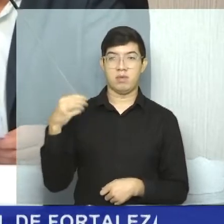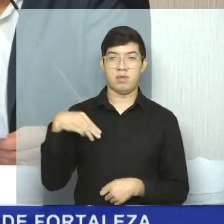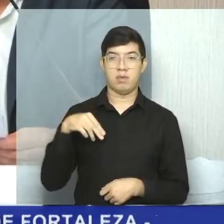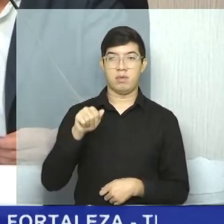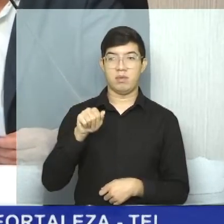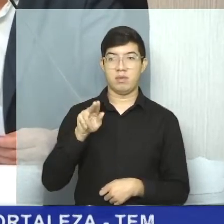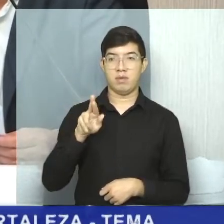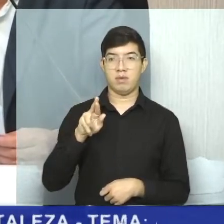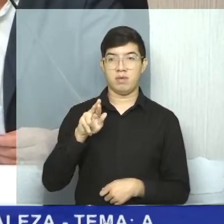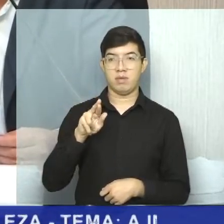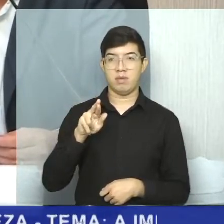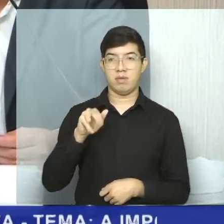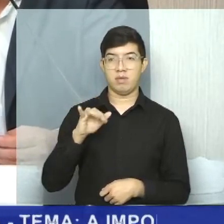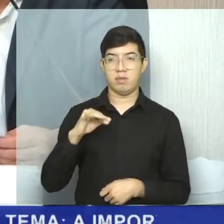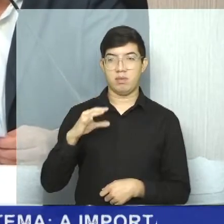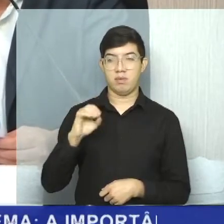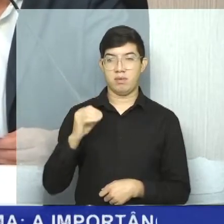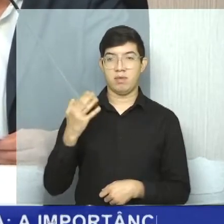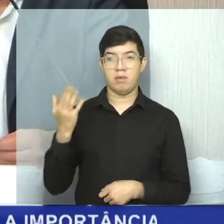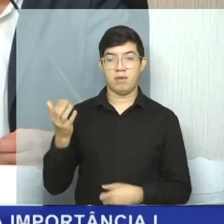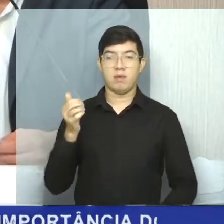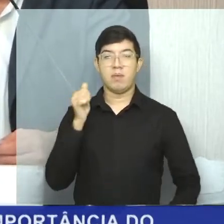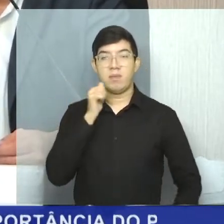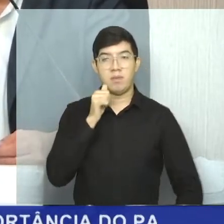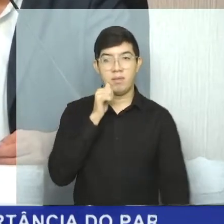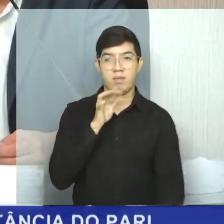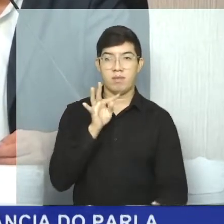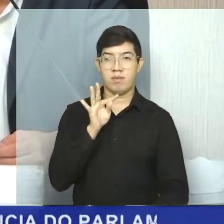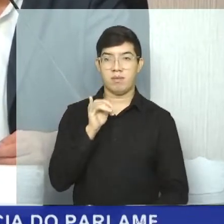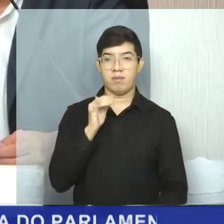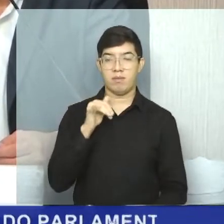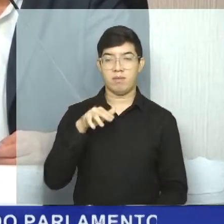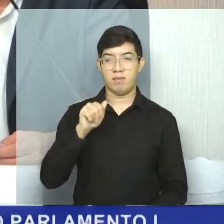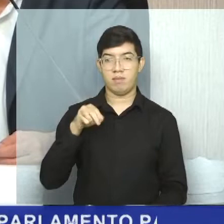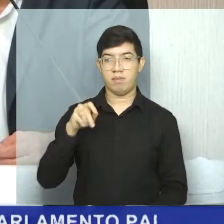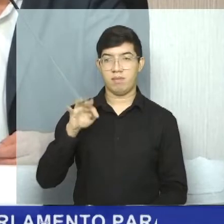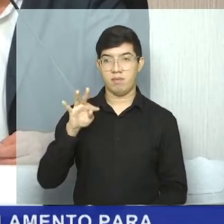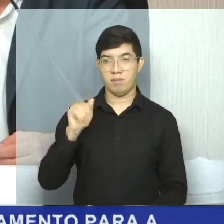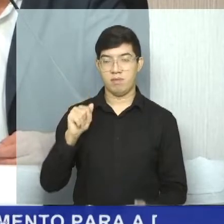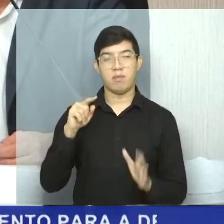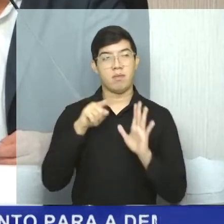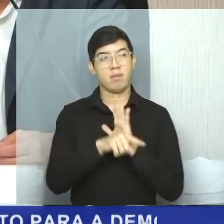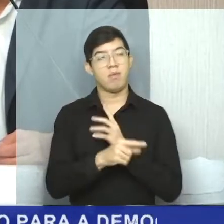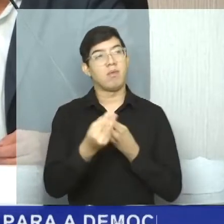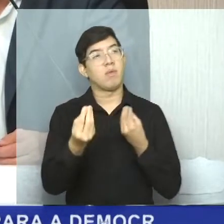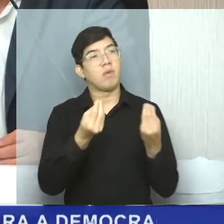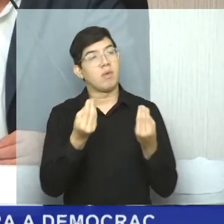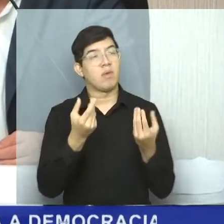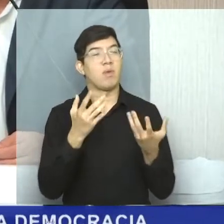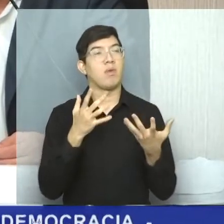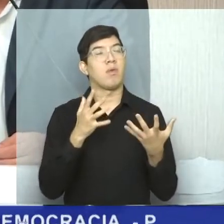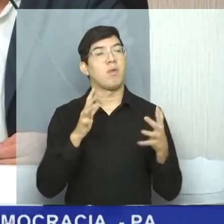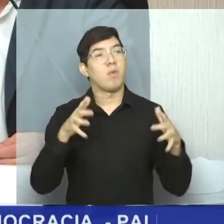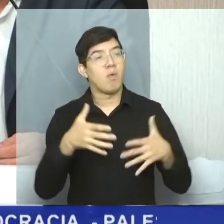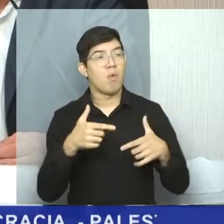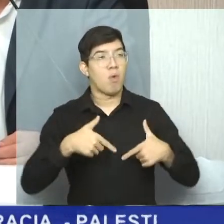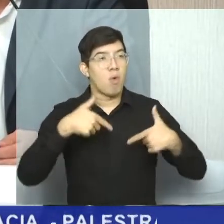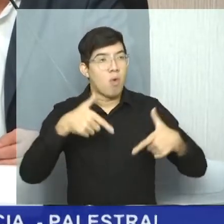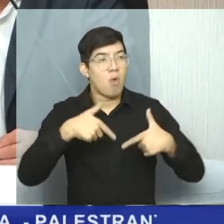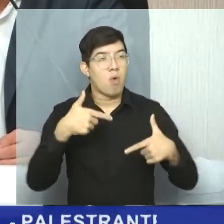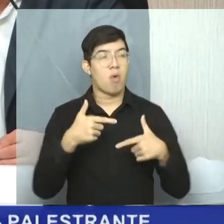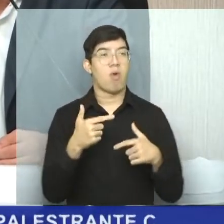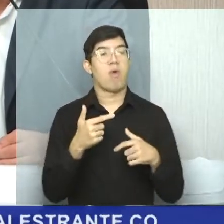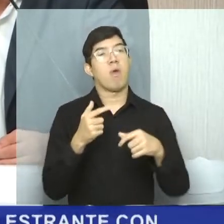A pergunta é da Ticiana Mota. O que você acha do movimento pós-modernista que critica